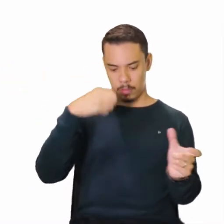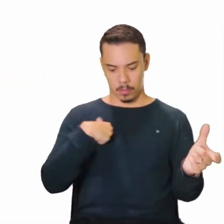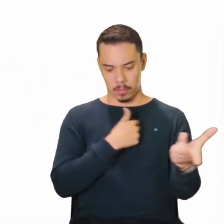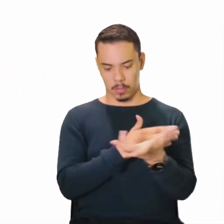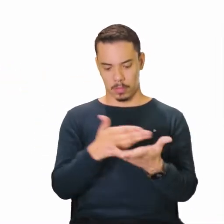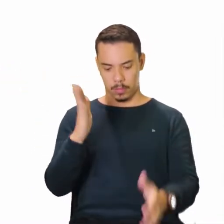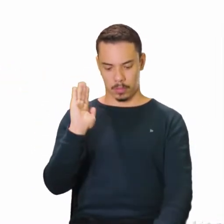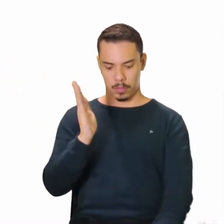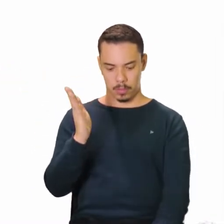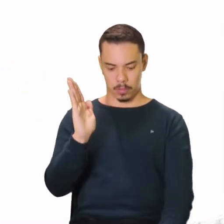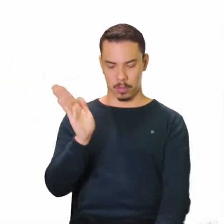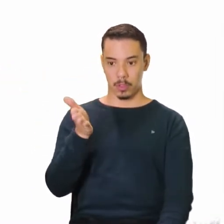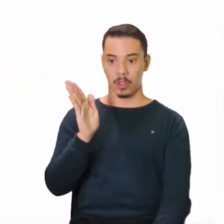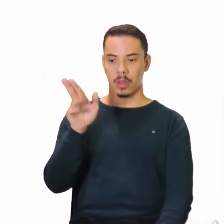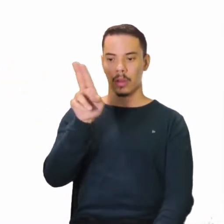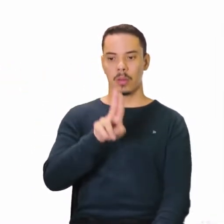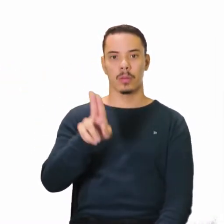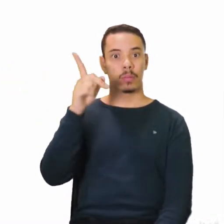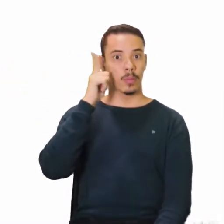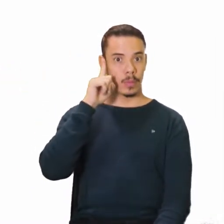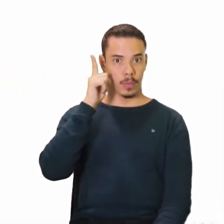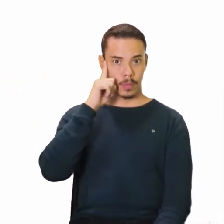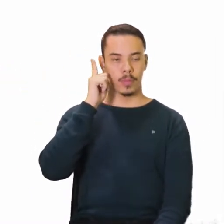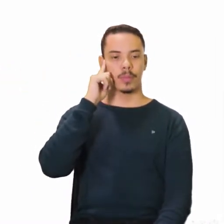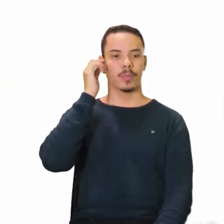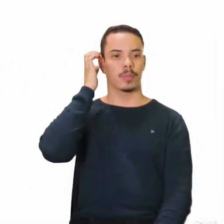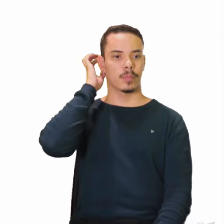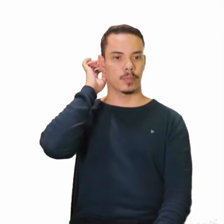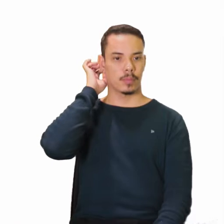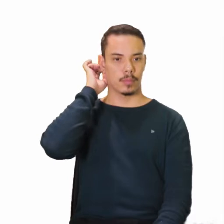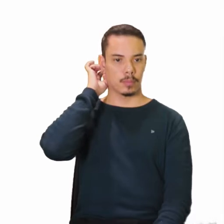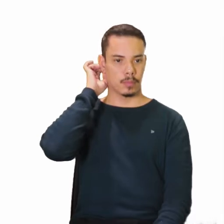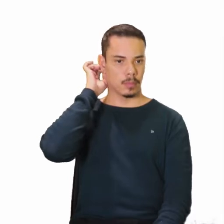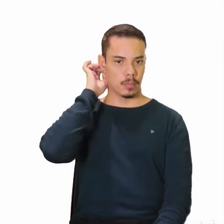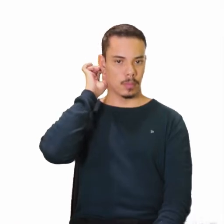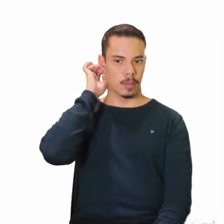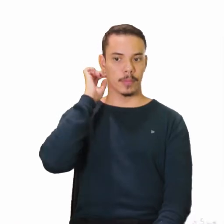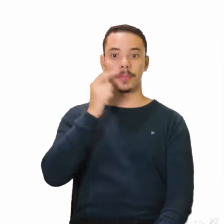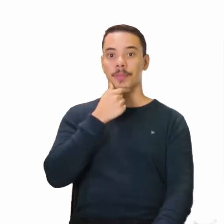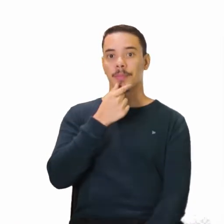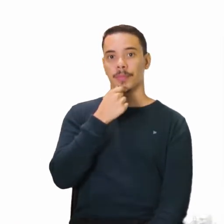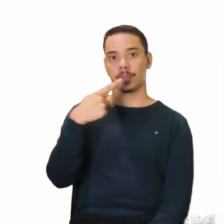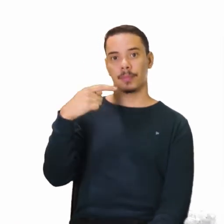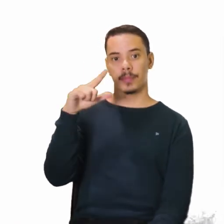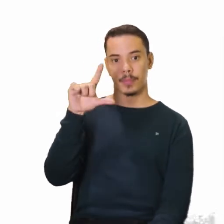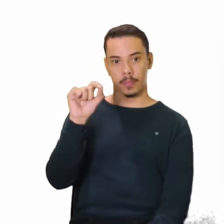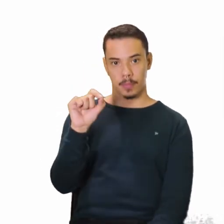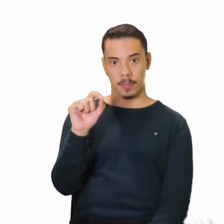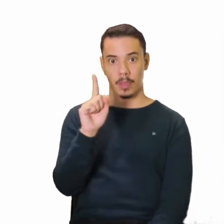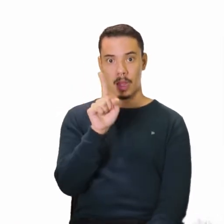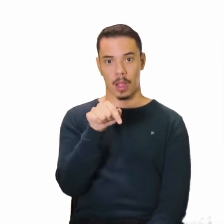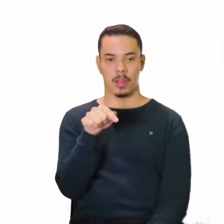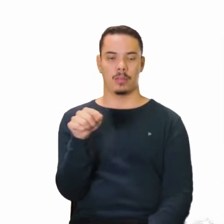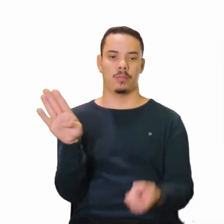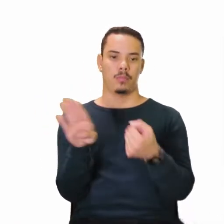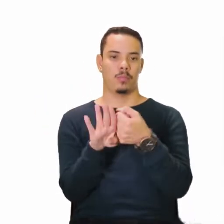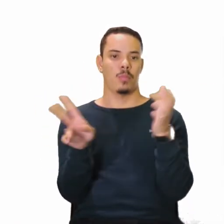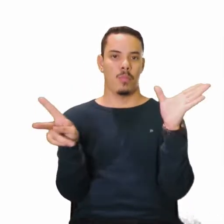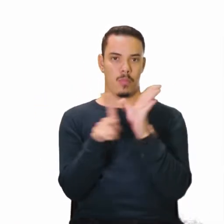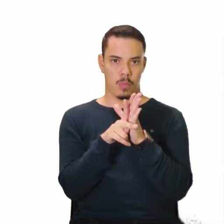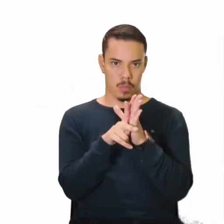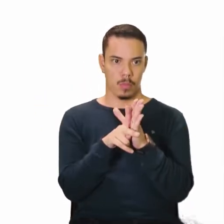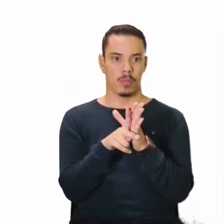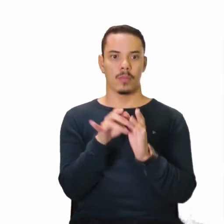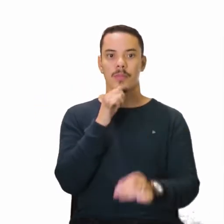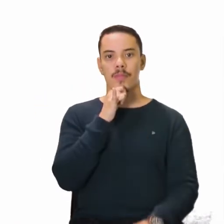você já faz uso no dia a dia desses graus. Olha só, Paulo, né, o nosso substantivo próprio, continua aqui